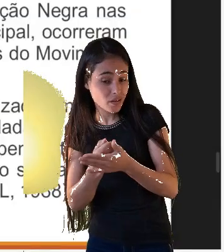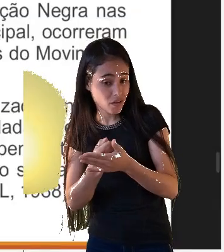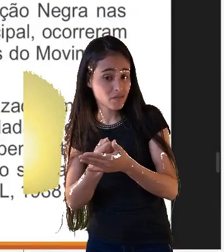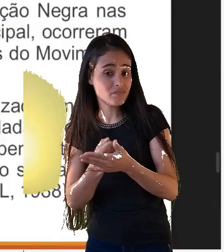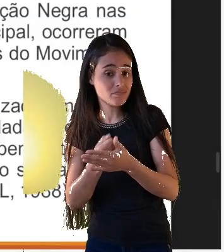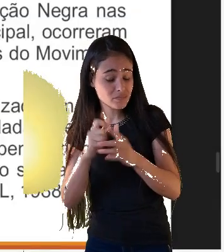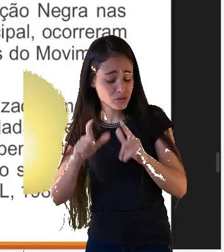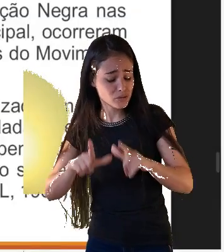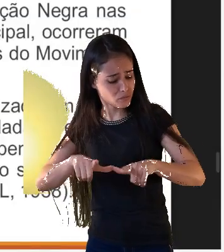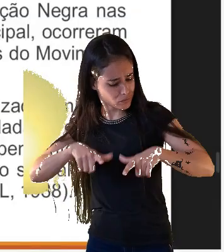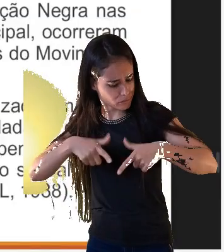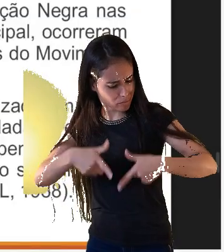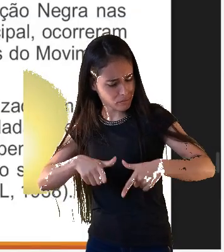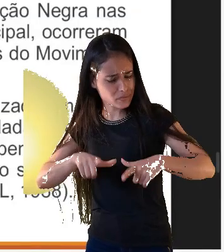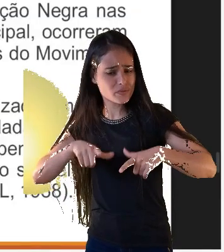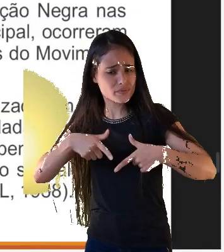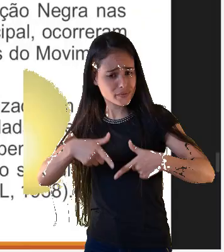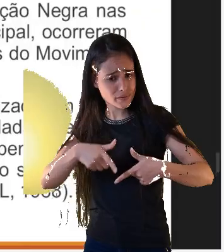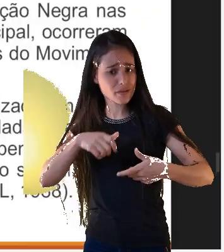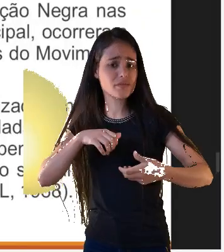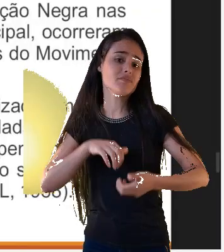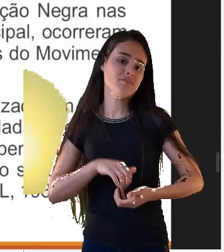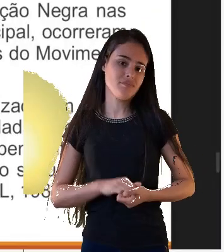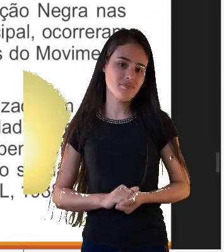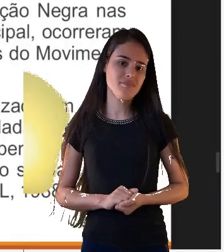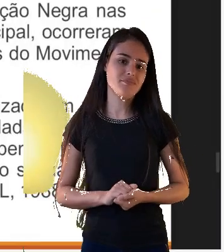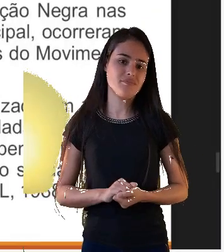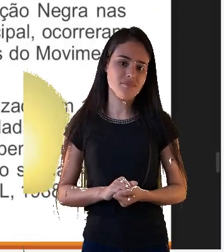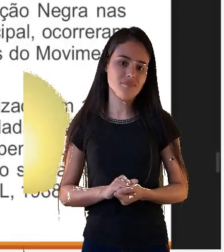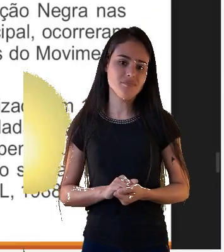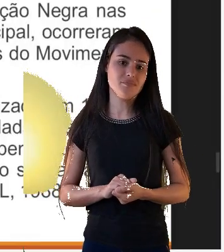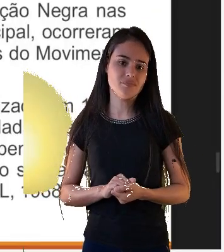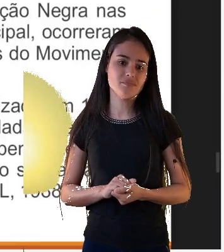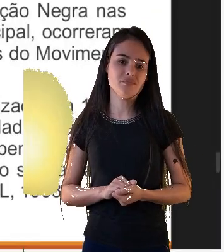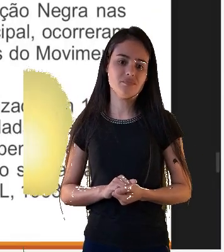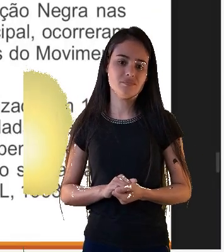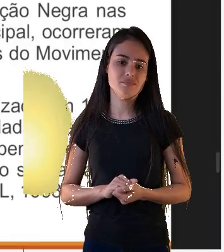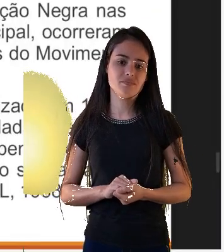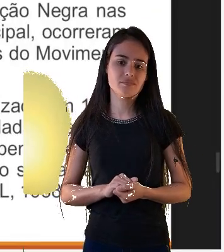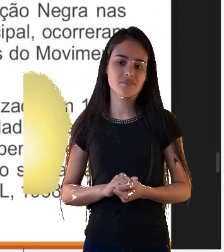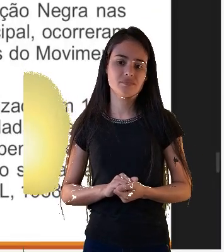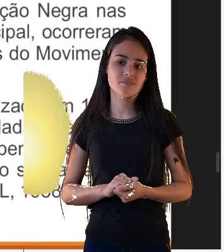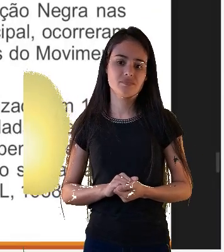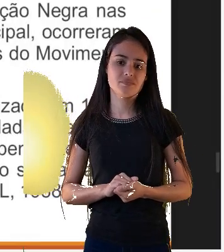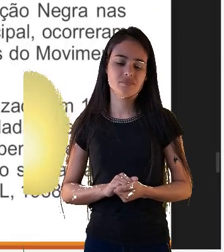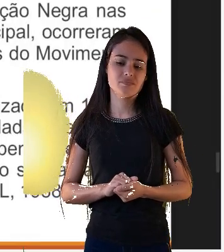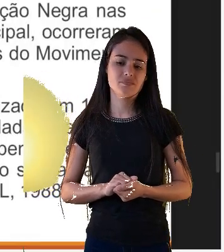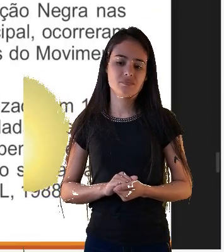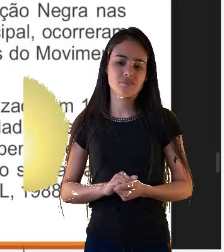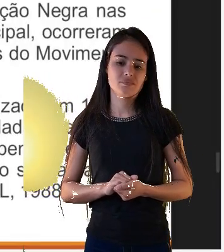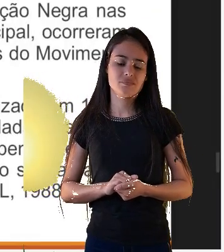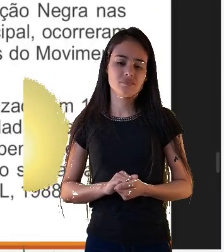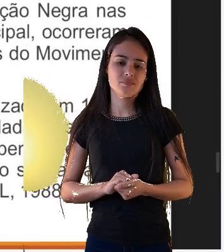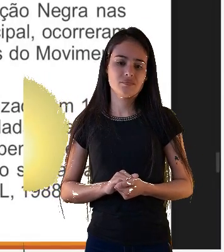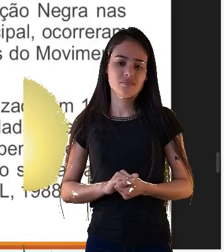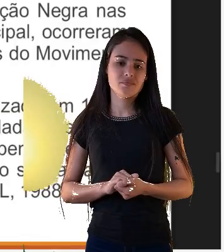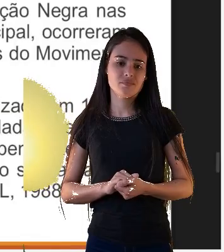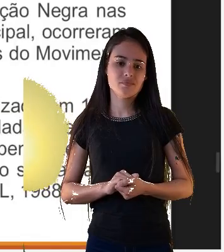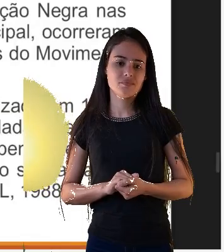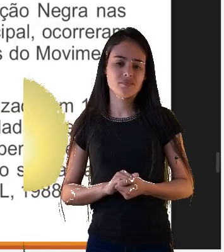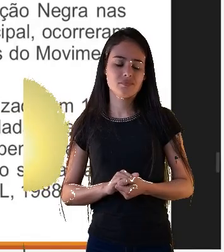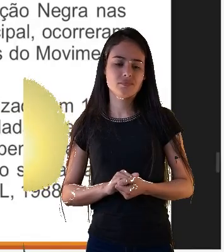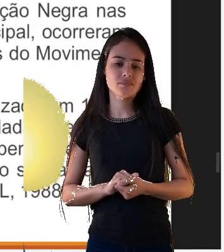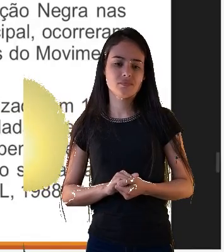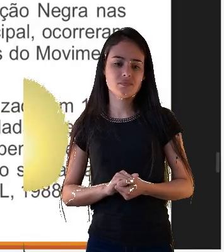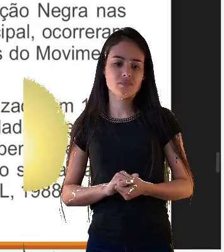depois influenciou na Constituição de 88 e na criação do SUS também em 88.